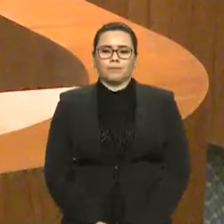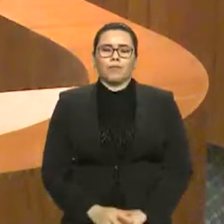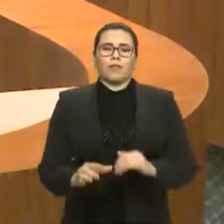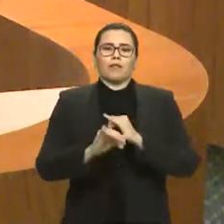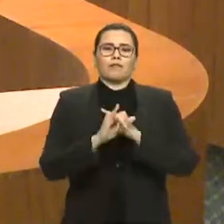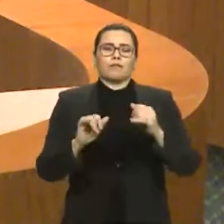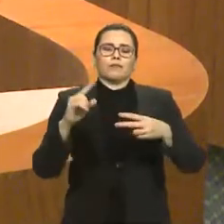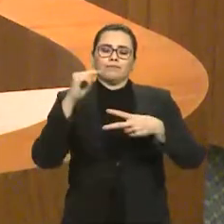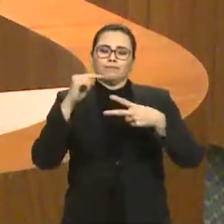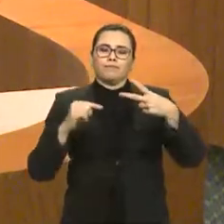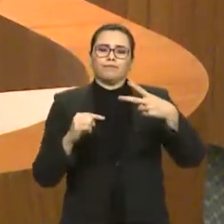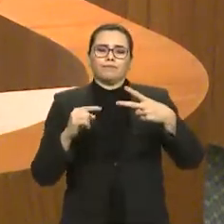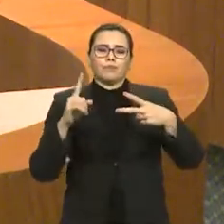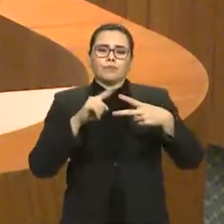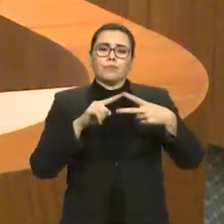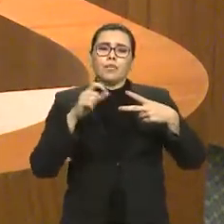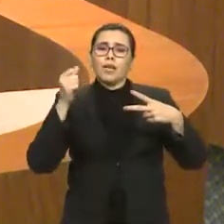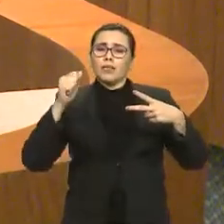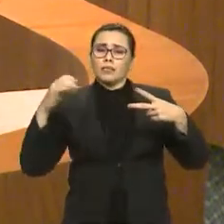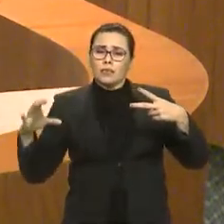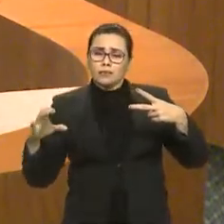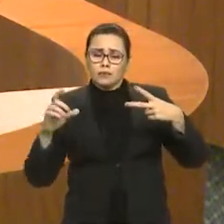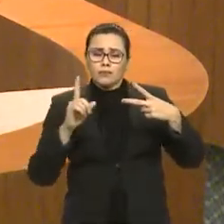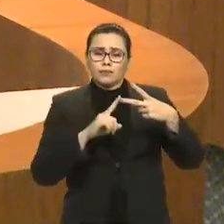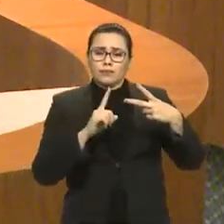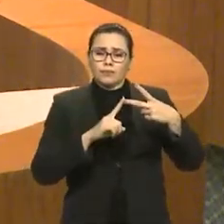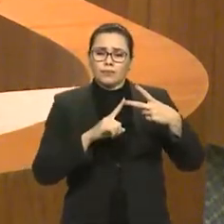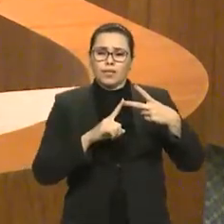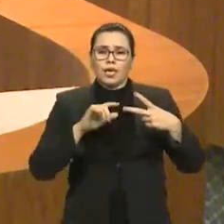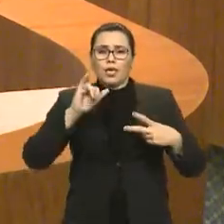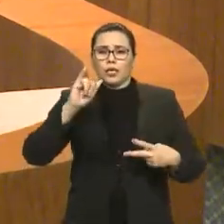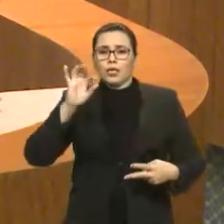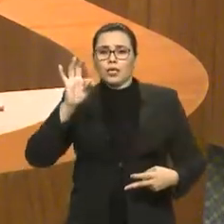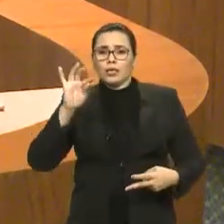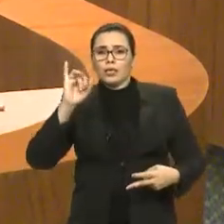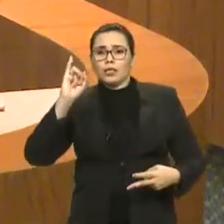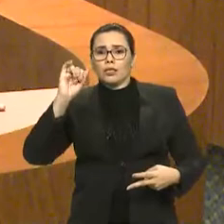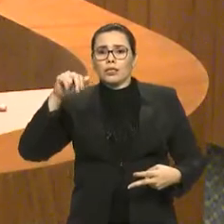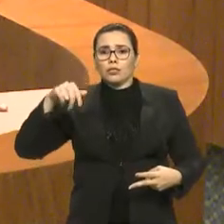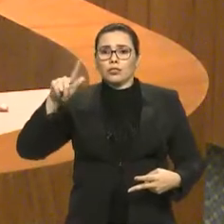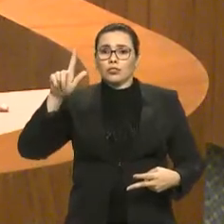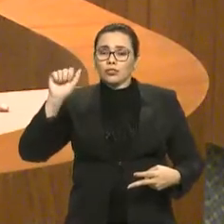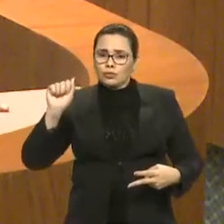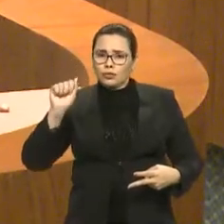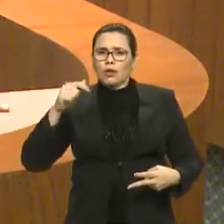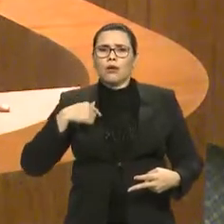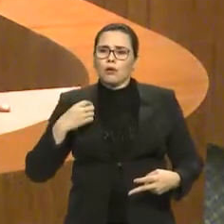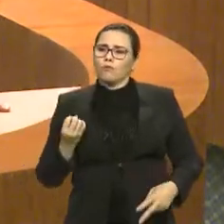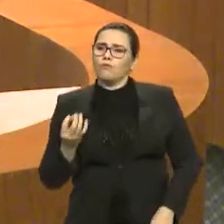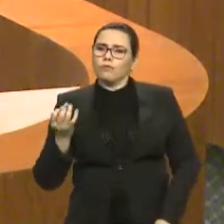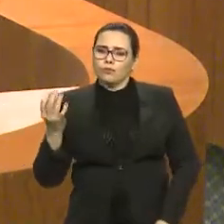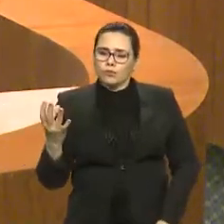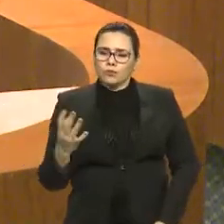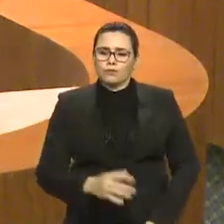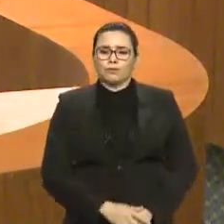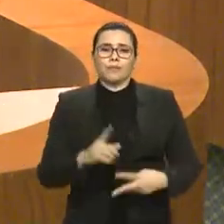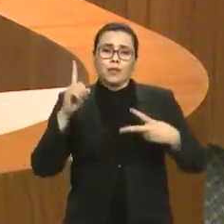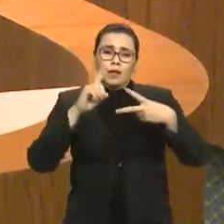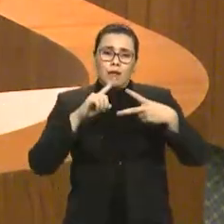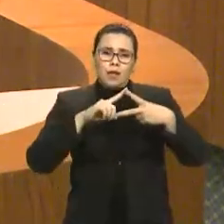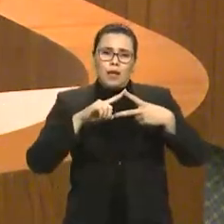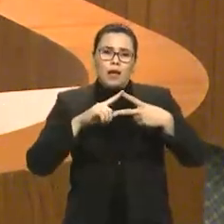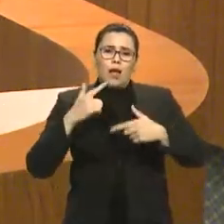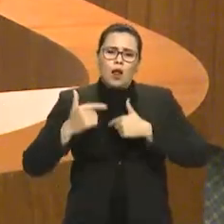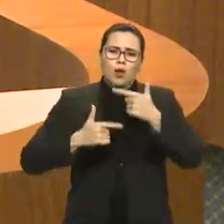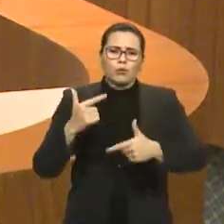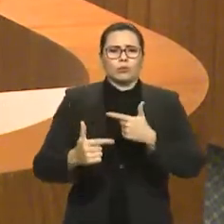final de semana, uma cidade de Açailândia e outra cidade de Itinga. Na cidade de Açailândia, a luta dos professores pelo